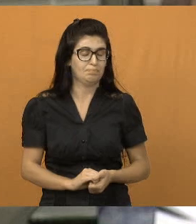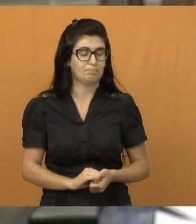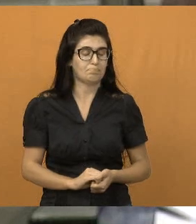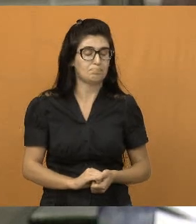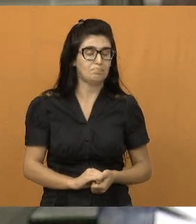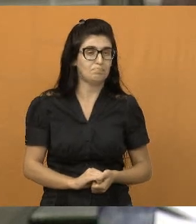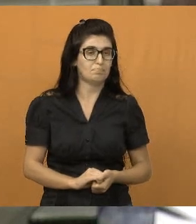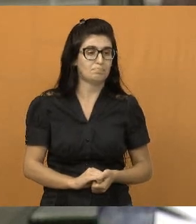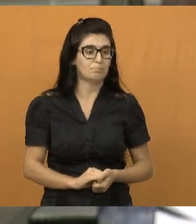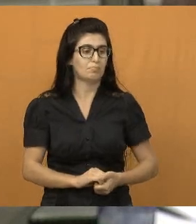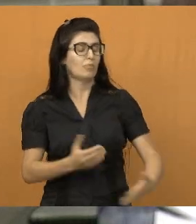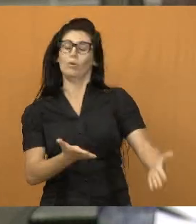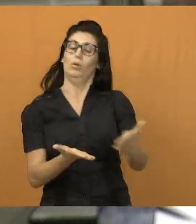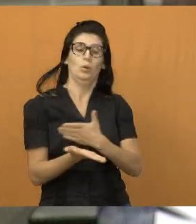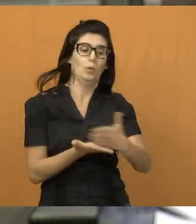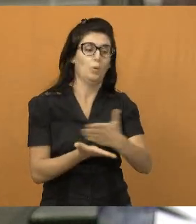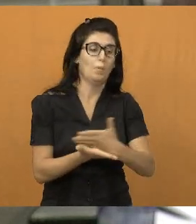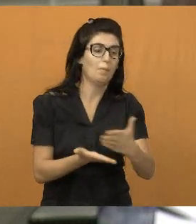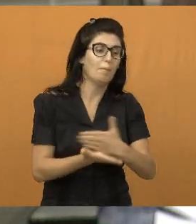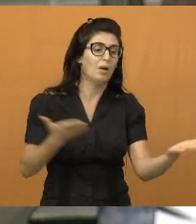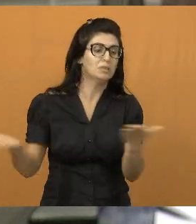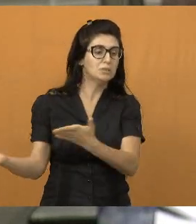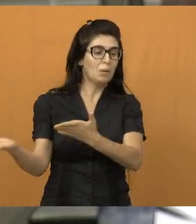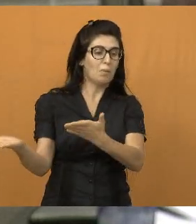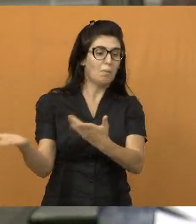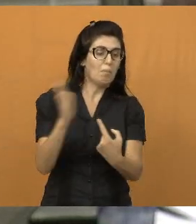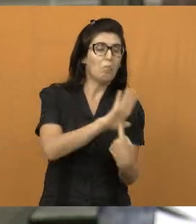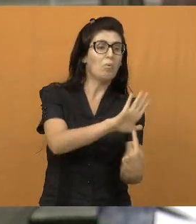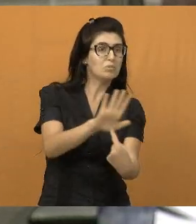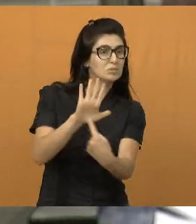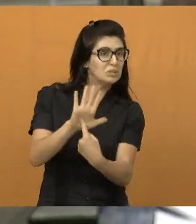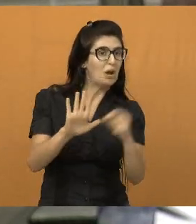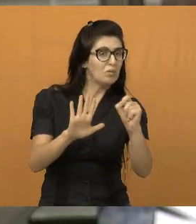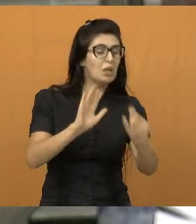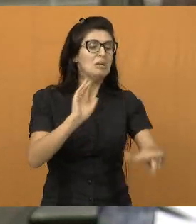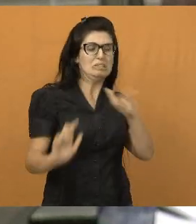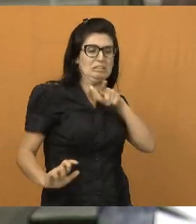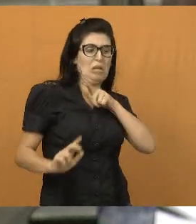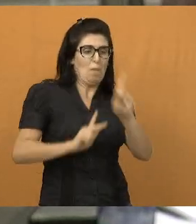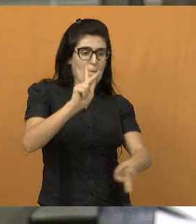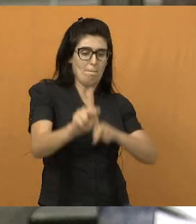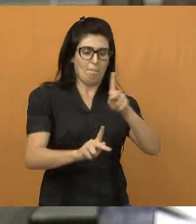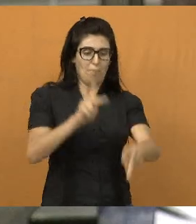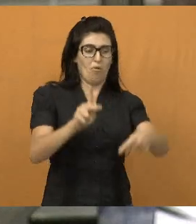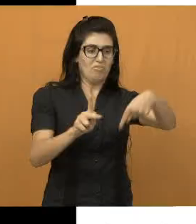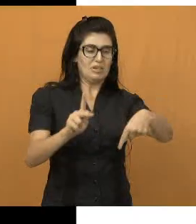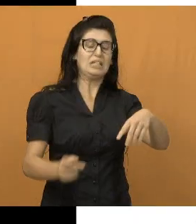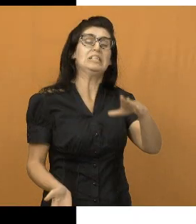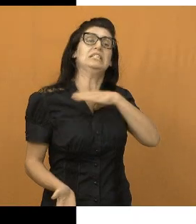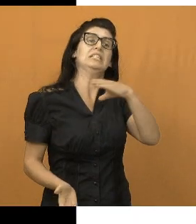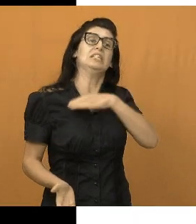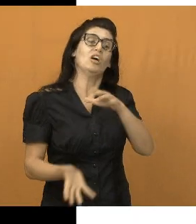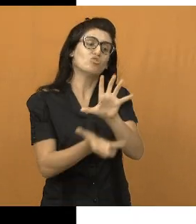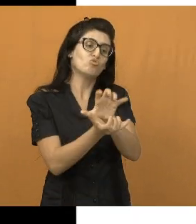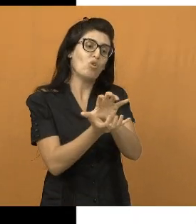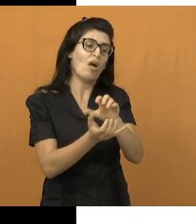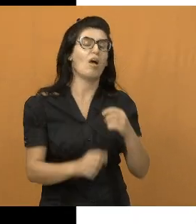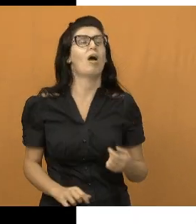dando seguimento à apresentação, nós temos uma população em Jacareí